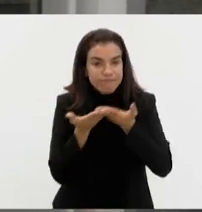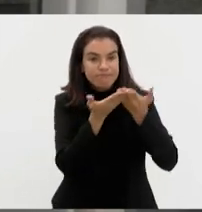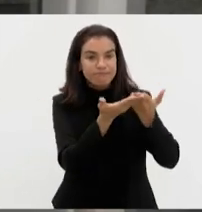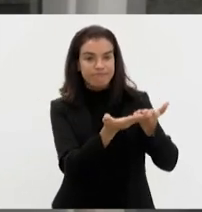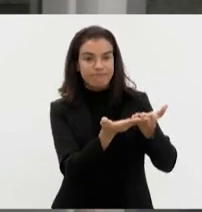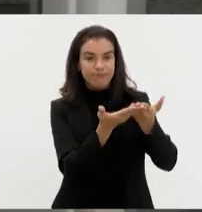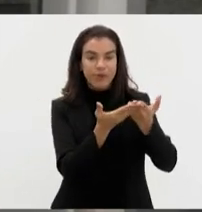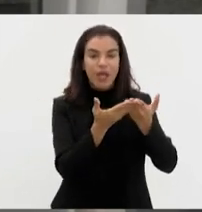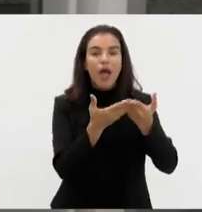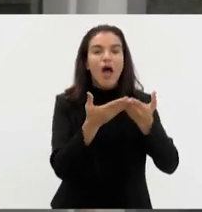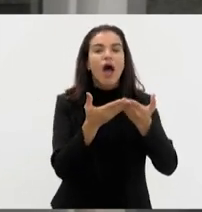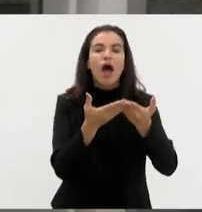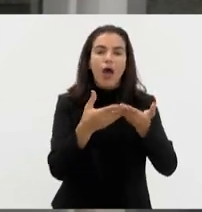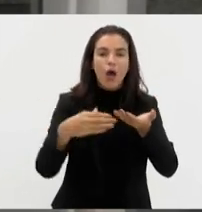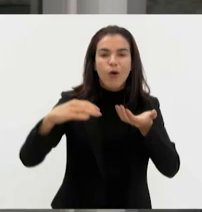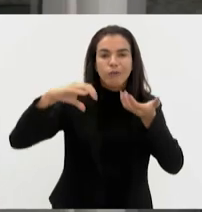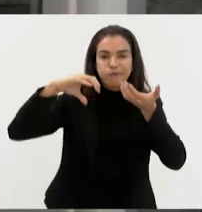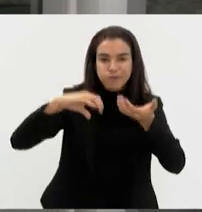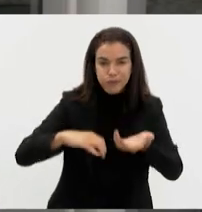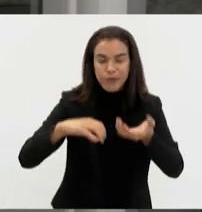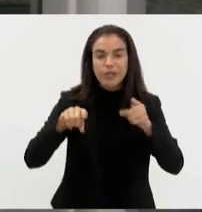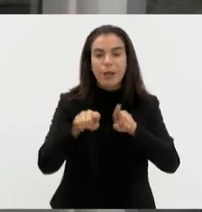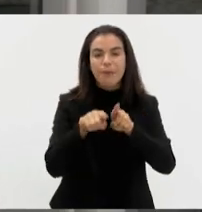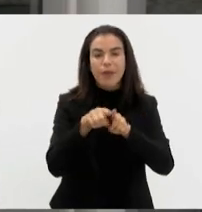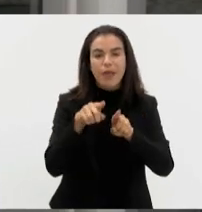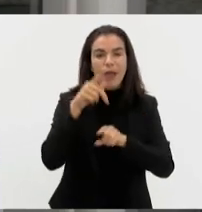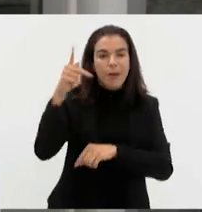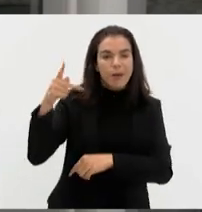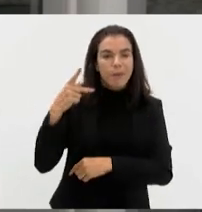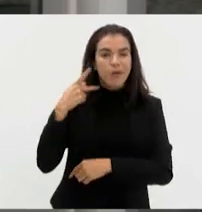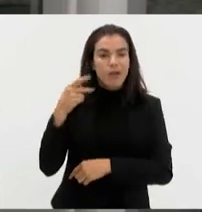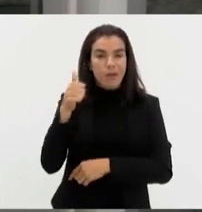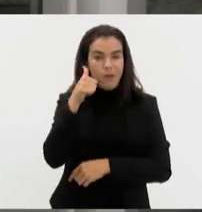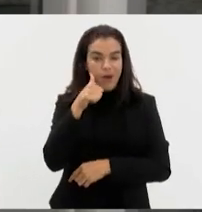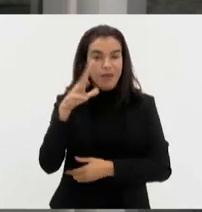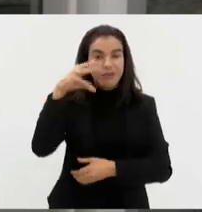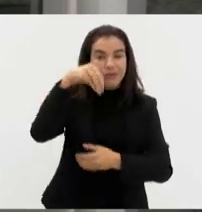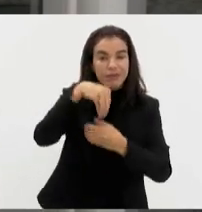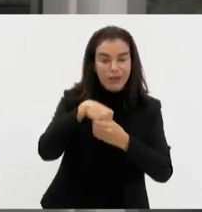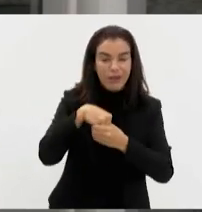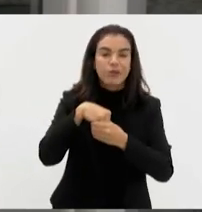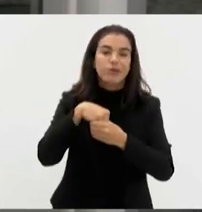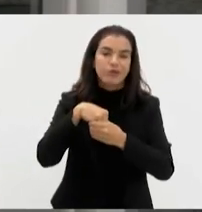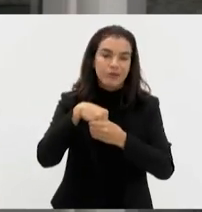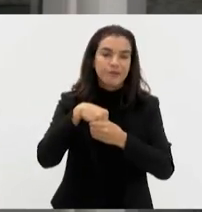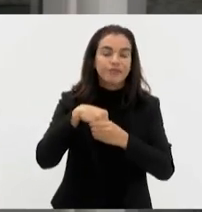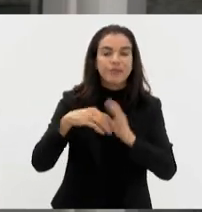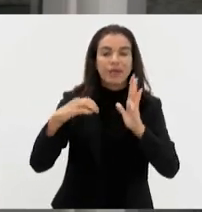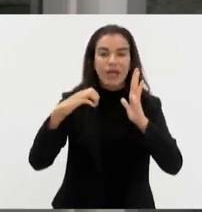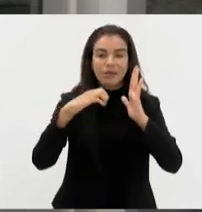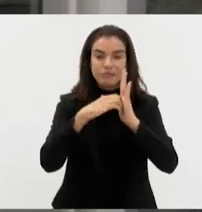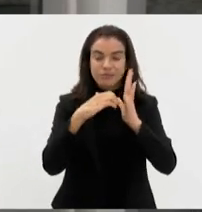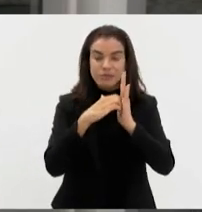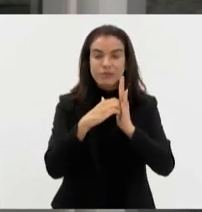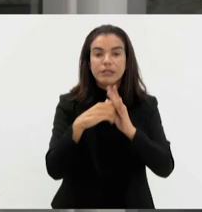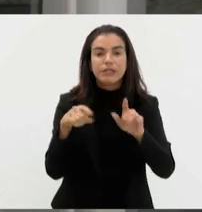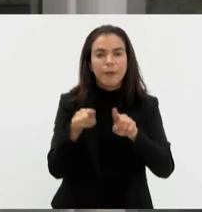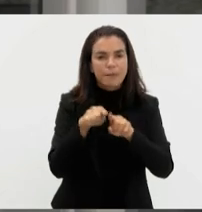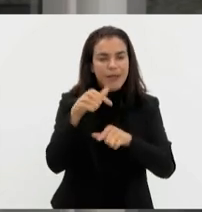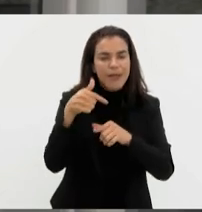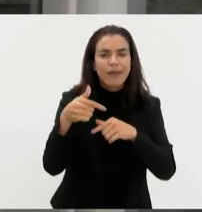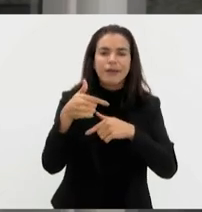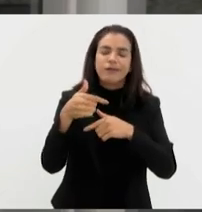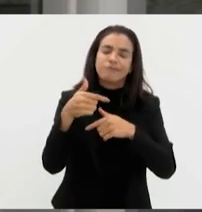ao Congresso Nacional, à Procuradoria da Mulher, que existe na Câmara dos Deputados. A gente está tocando muito